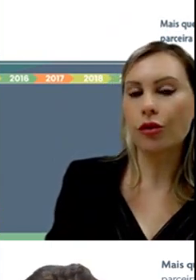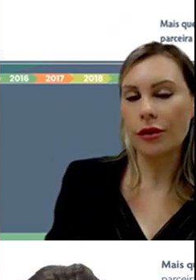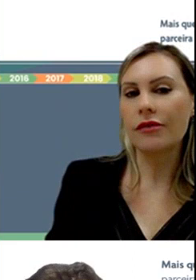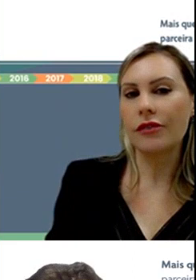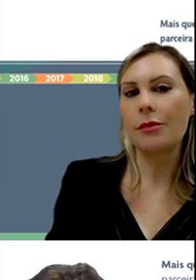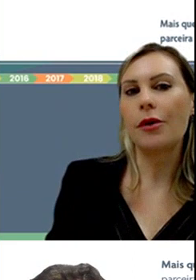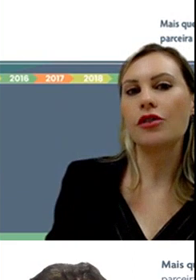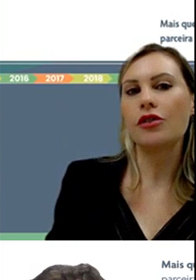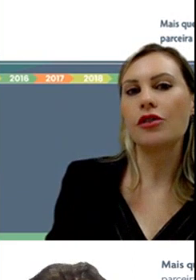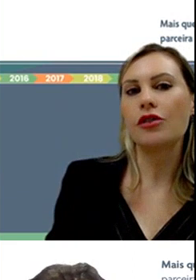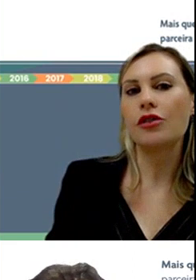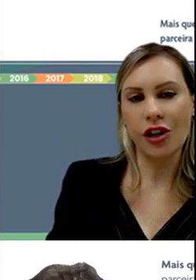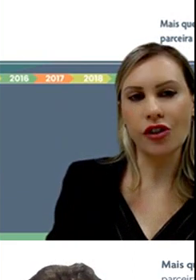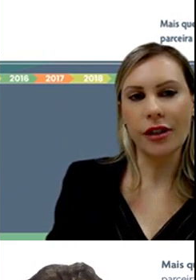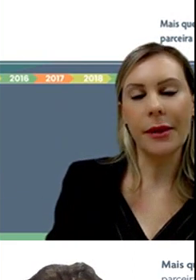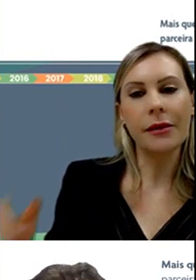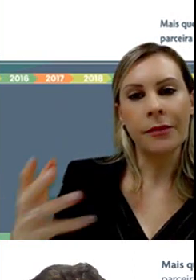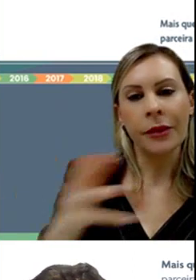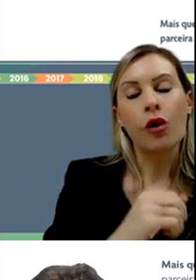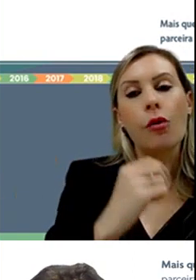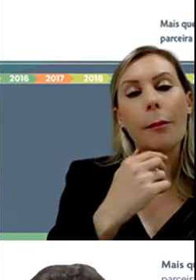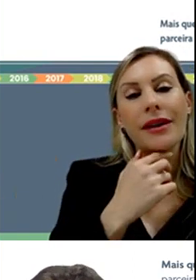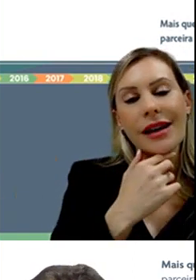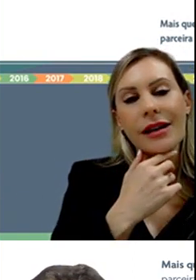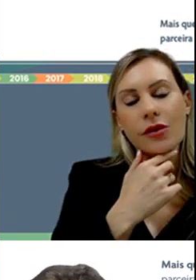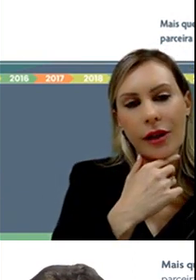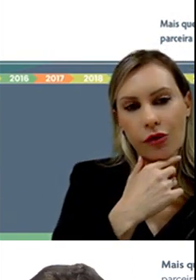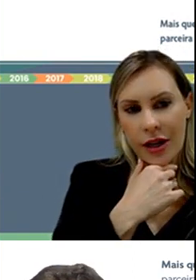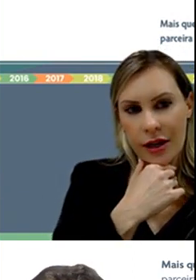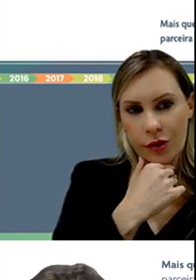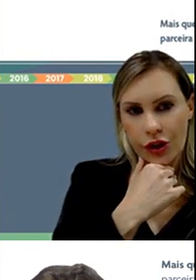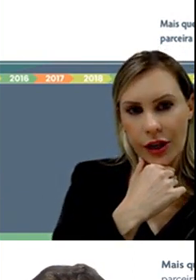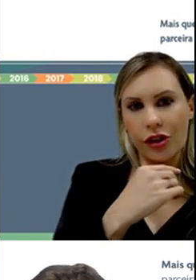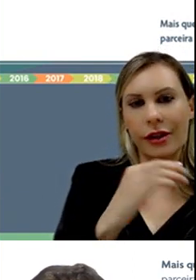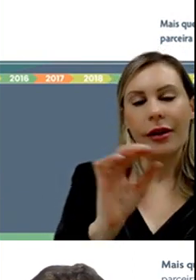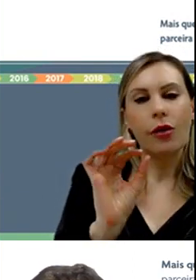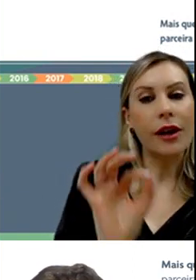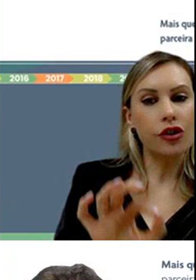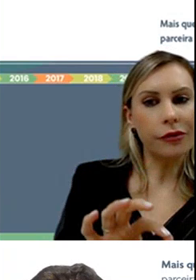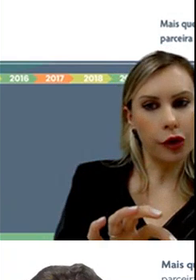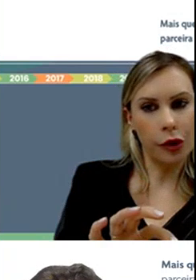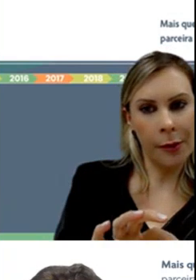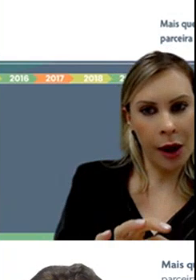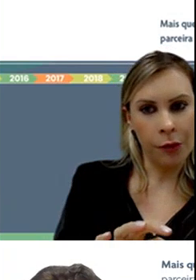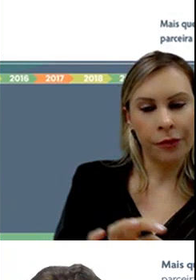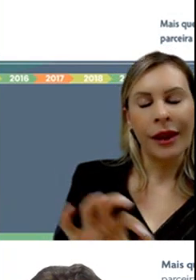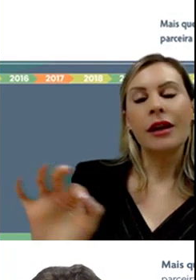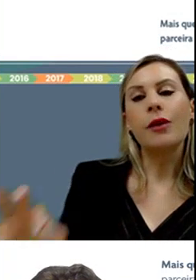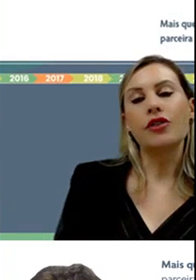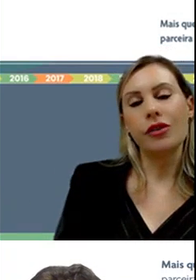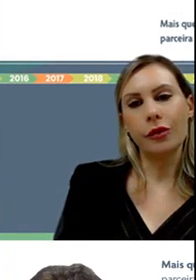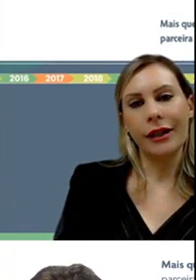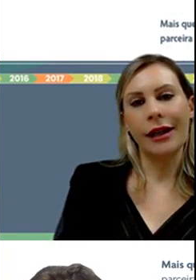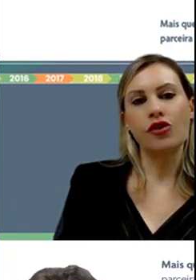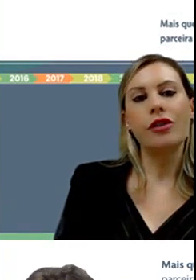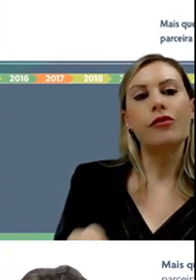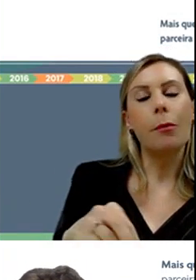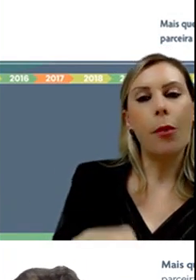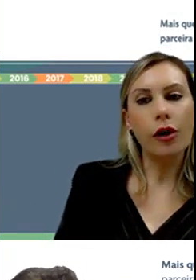outros produtos que você pode adquirir da gente também, com uma parcela adicional de risco, gente. O ativo normal e o